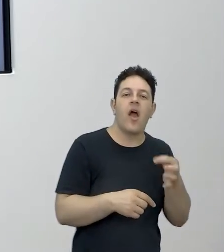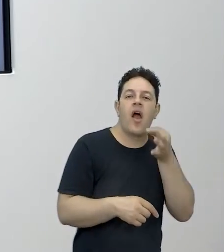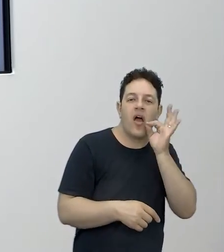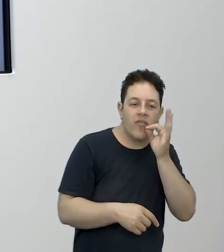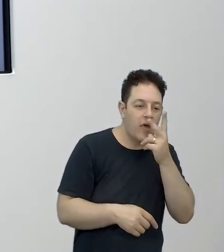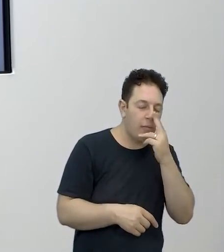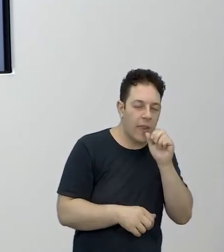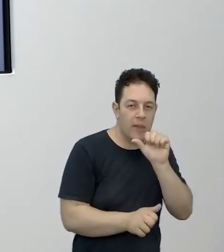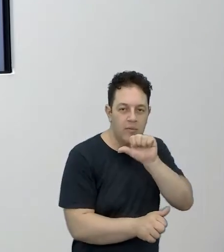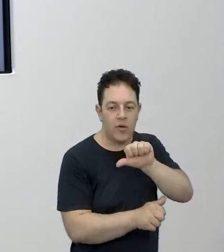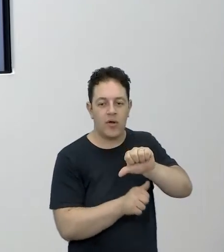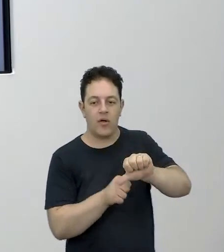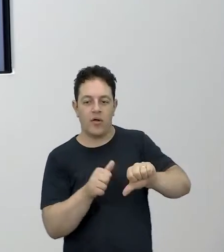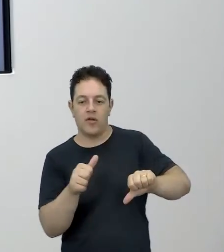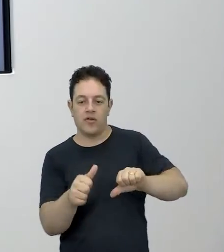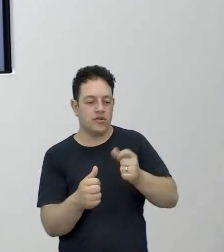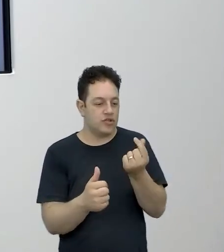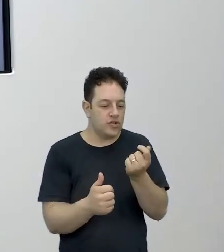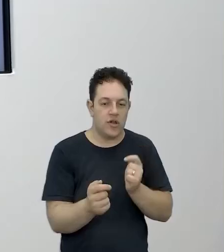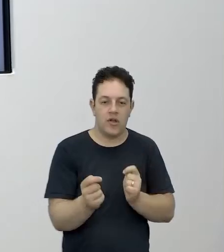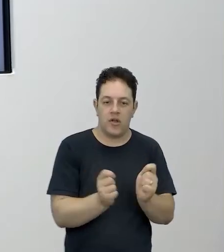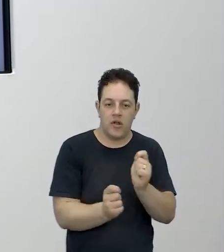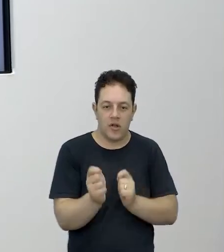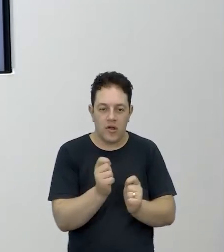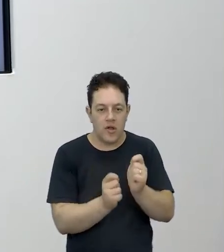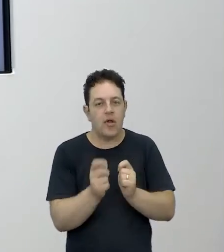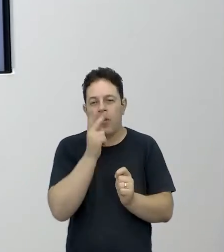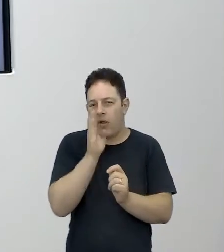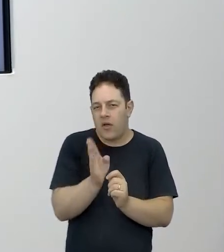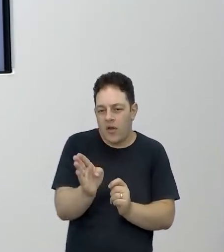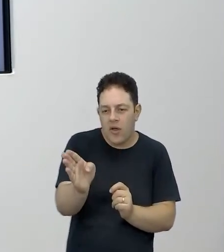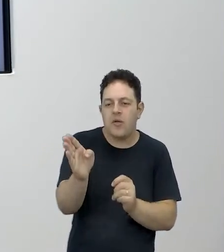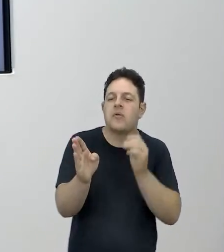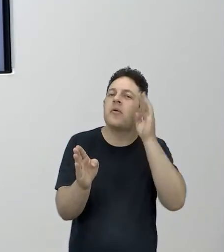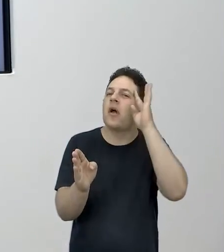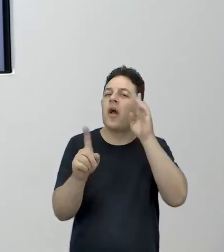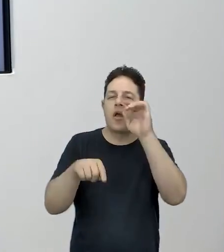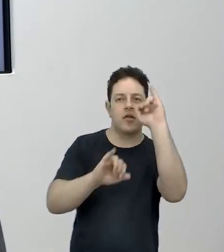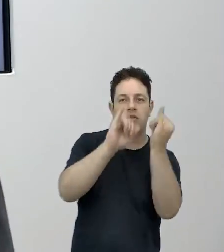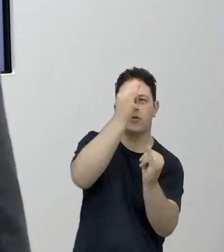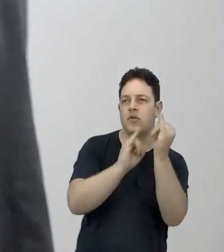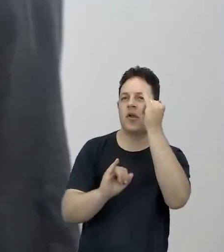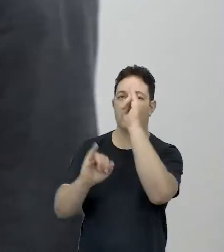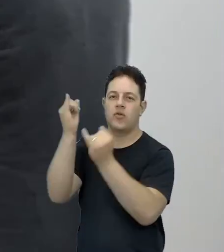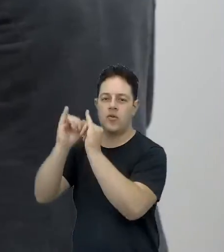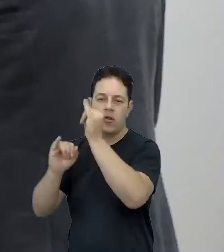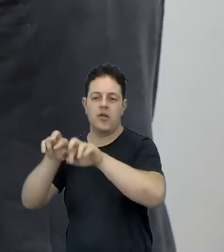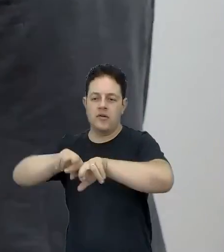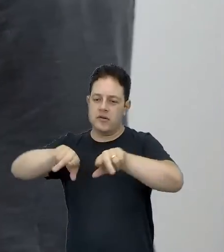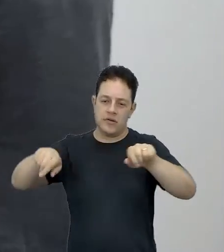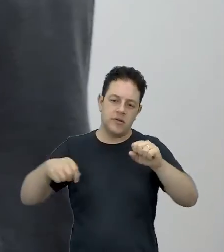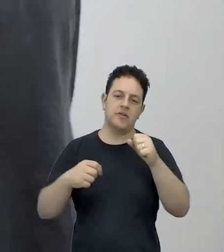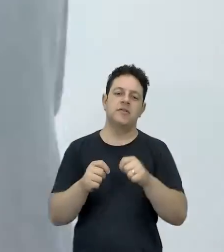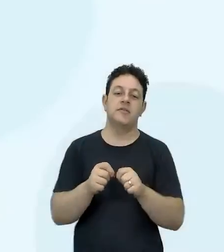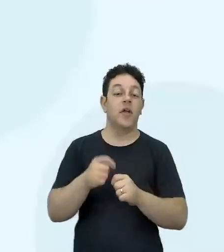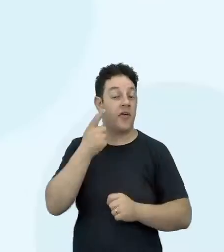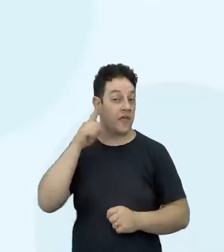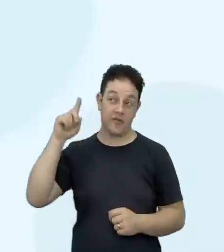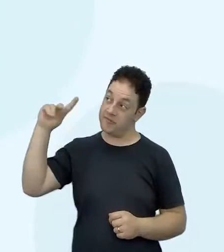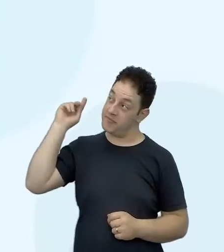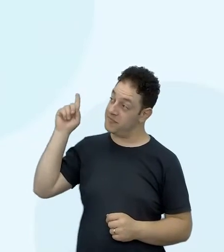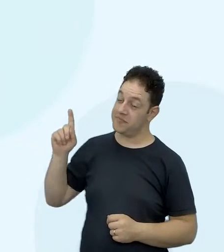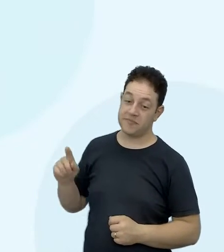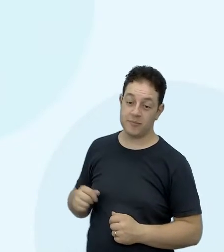começa a dinamizar a sua economia rumo à industrialização. Volta Buled, olha